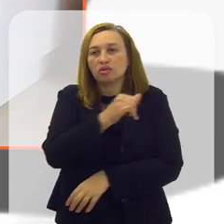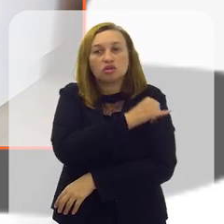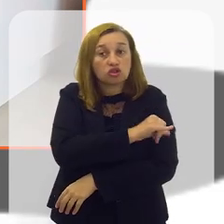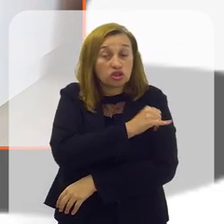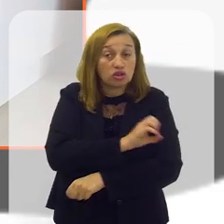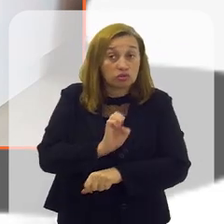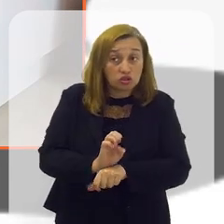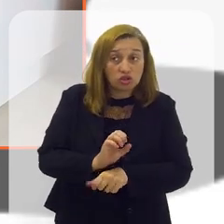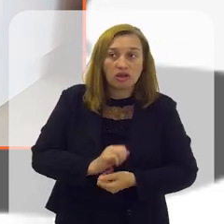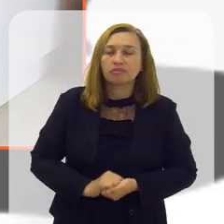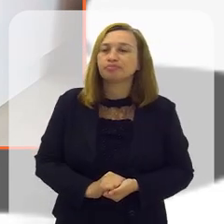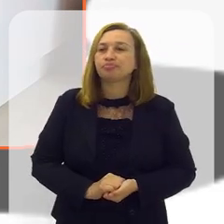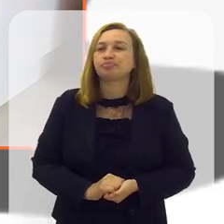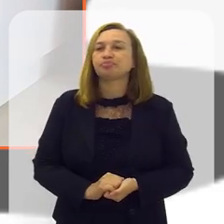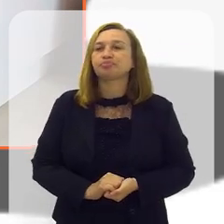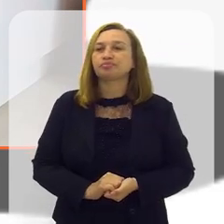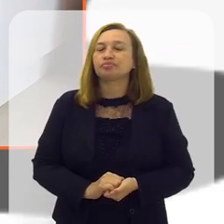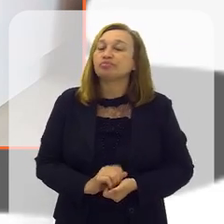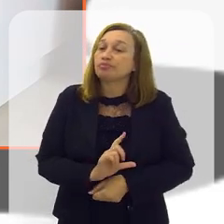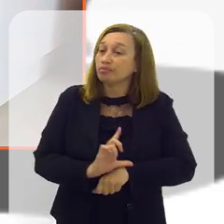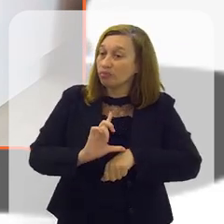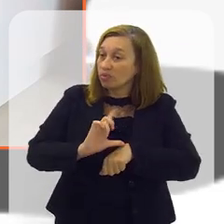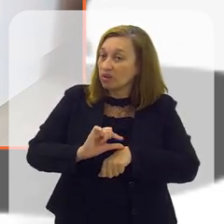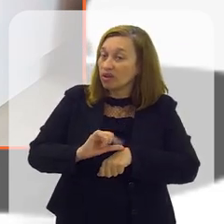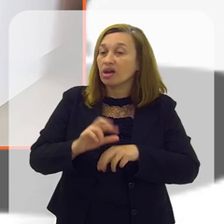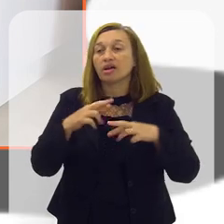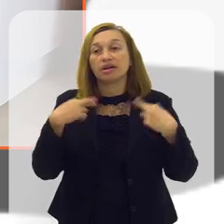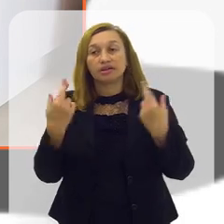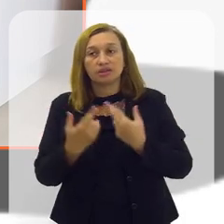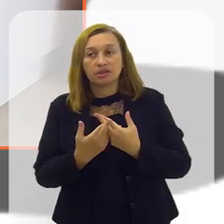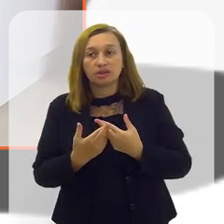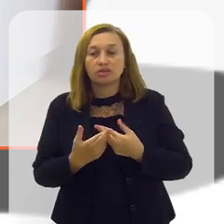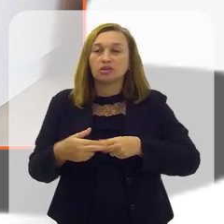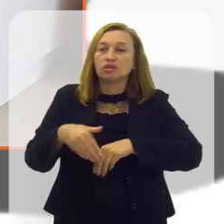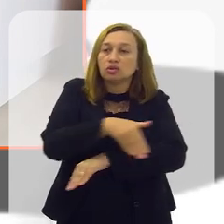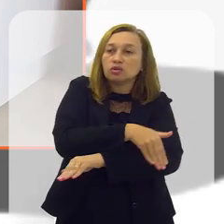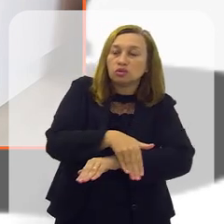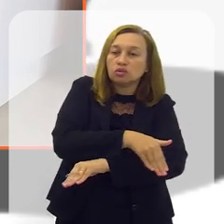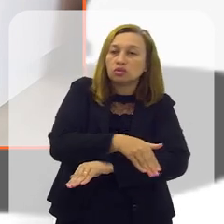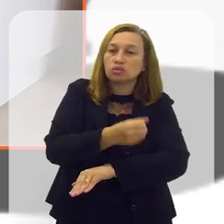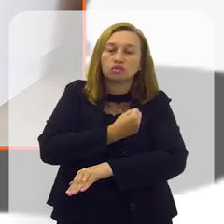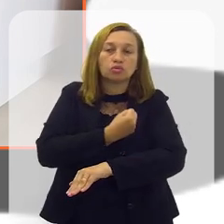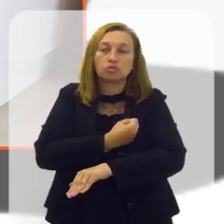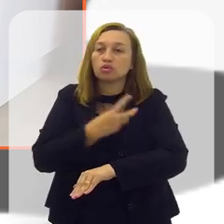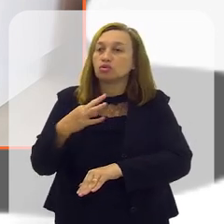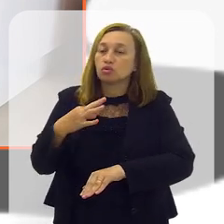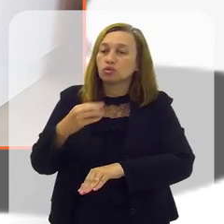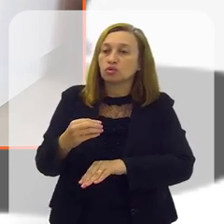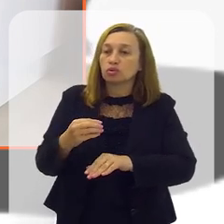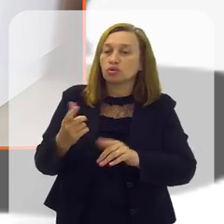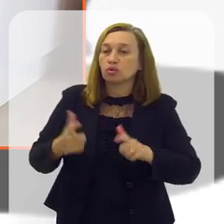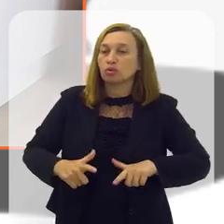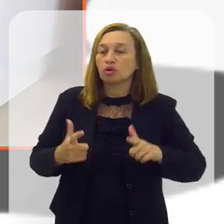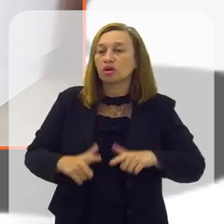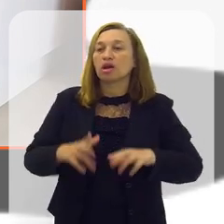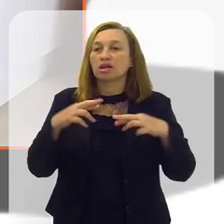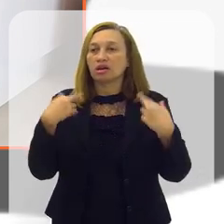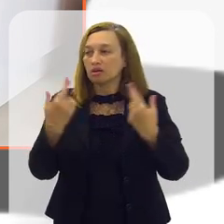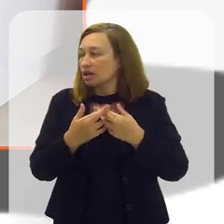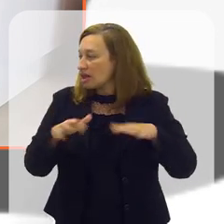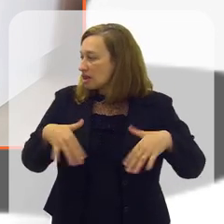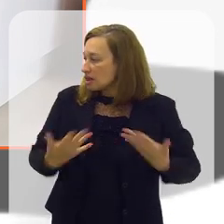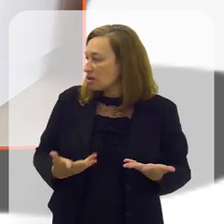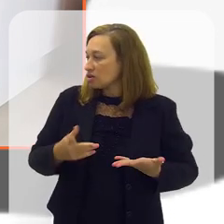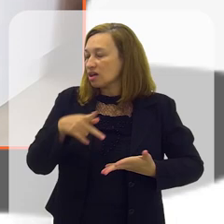do Rio de Janeiro, do estado do Rio de Janeiro, os horários das reuniões, os endereços das reuniões. Então, a gente pode estar